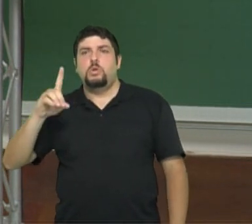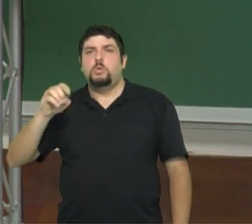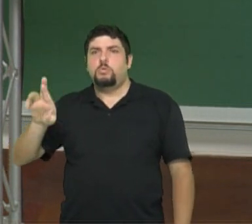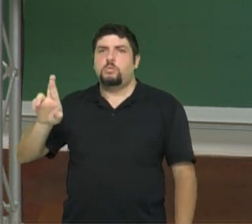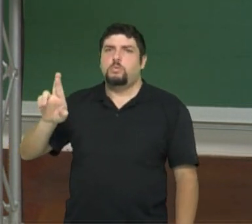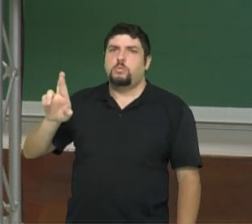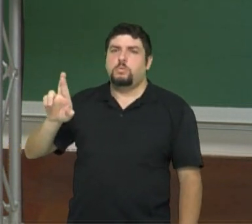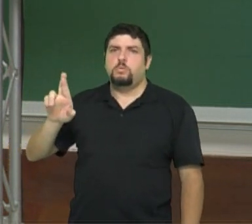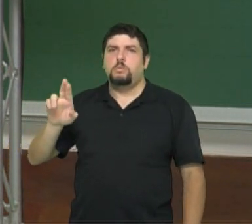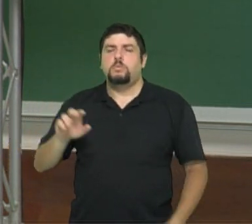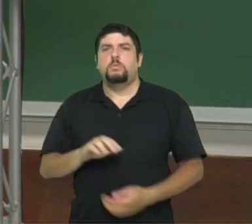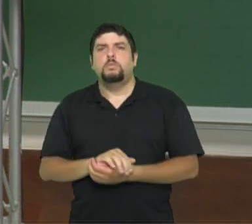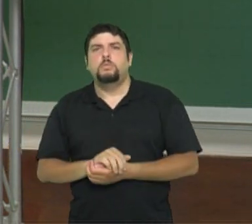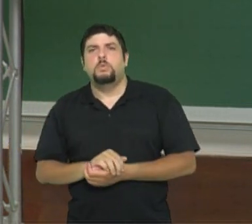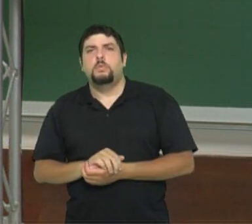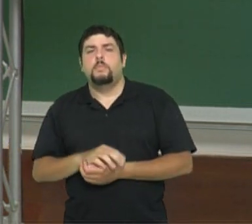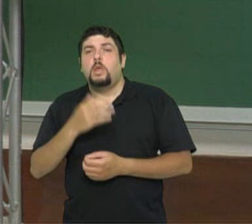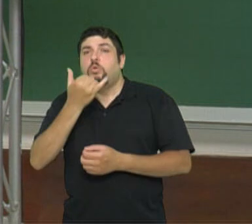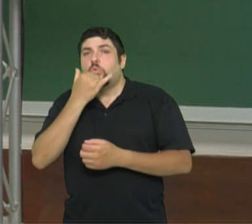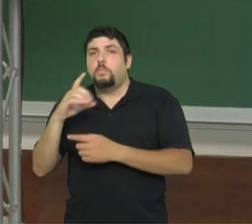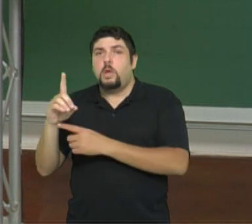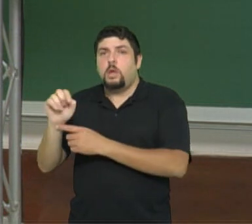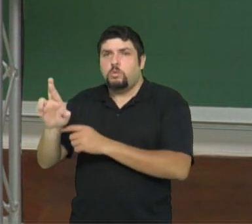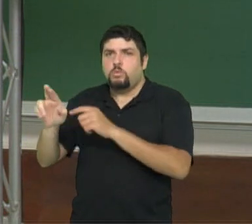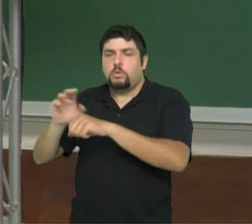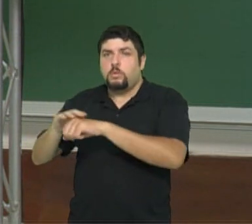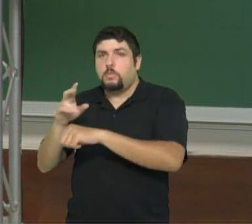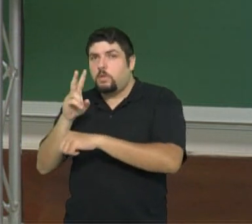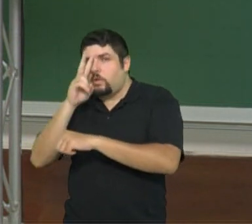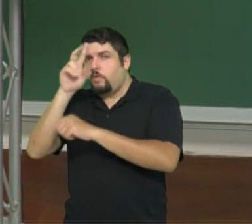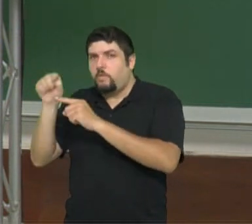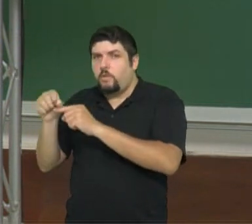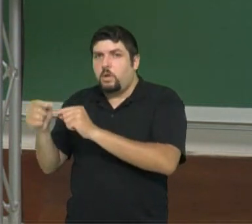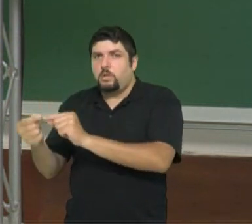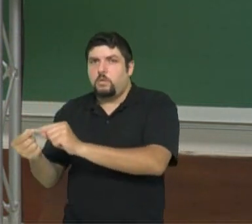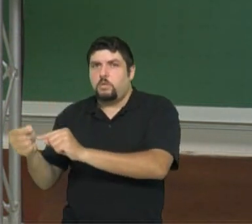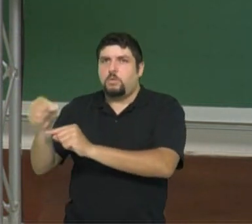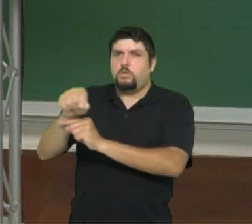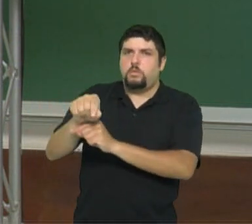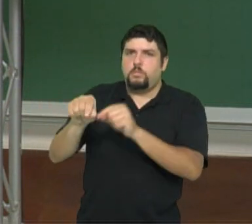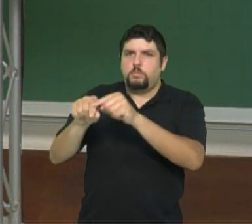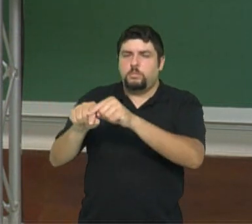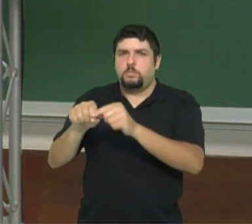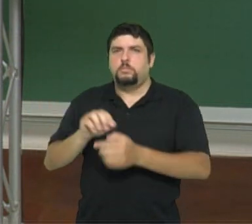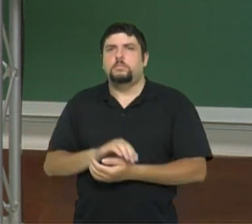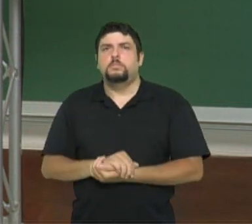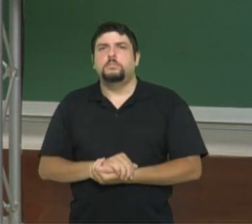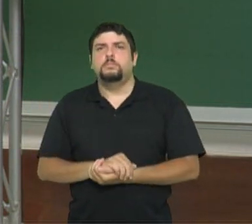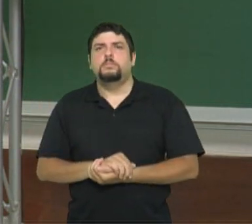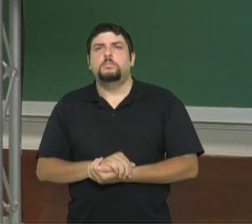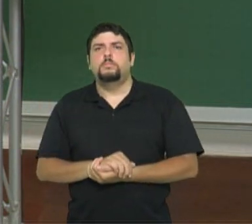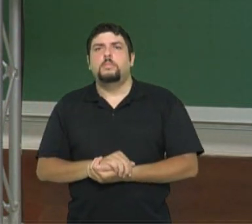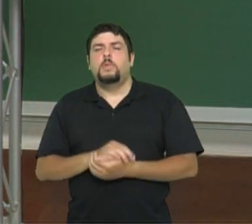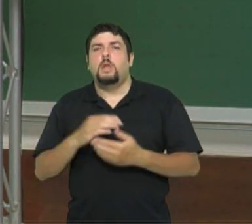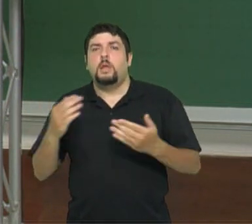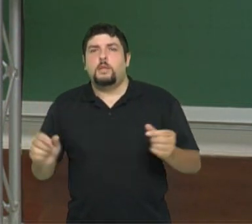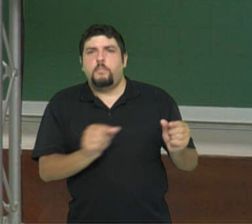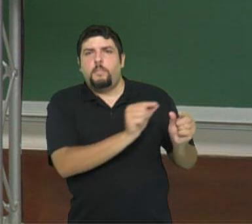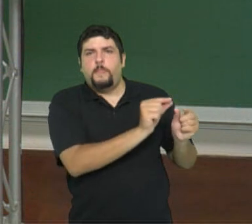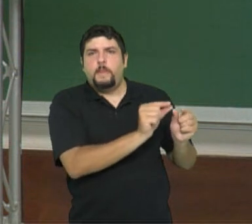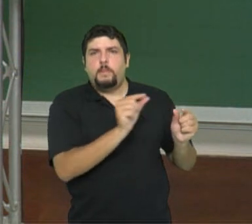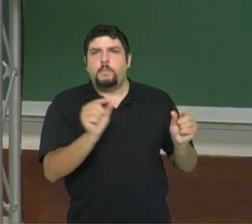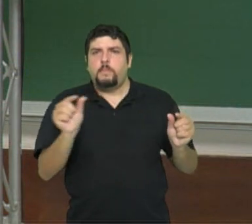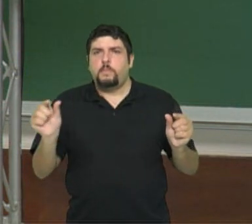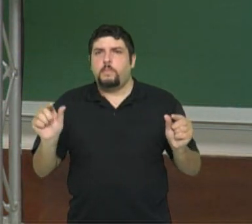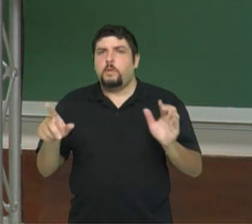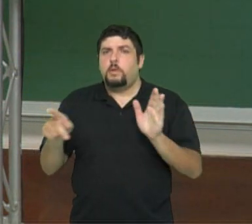fingidor. Desculpa, mais forte é a dor, mas a gente não conta a última, a gente conta até a penúltima. Então, sílabas literárias